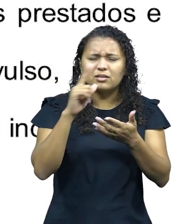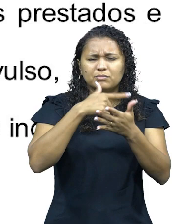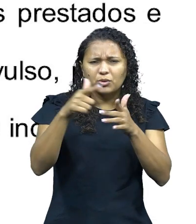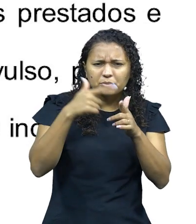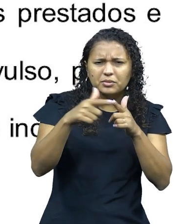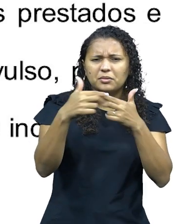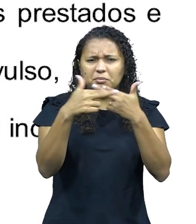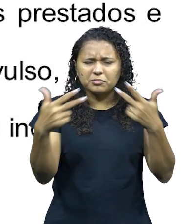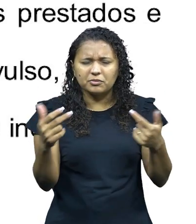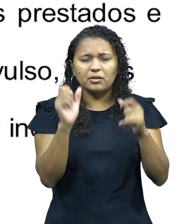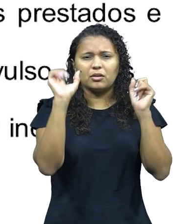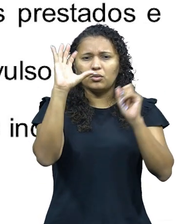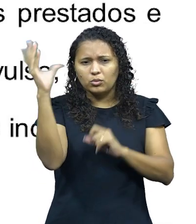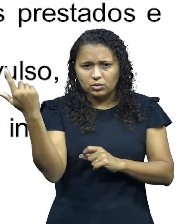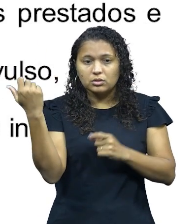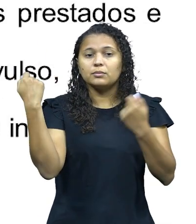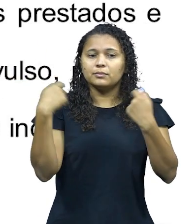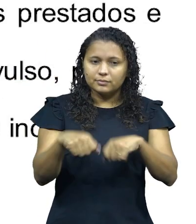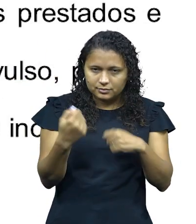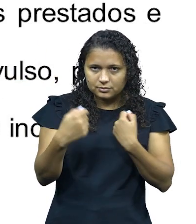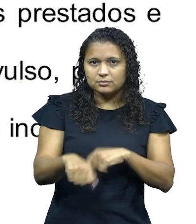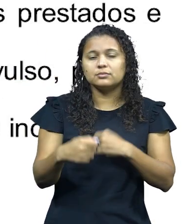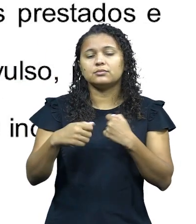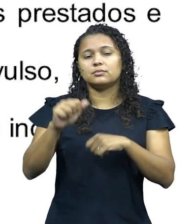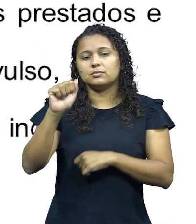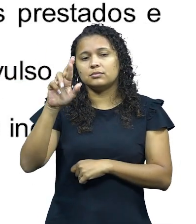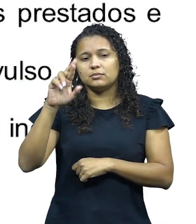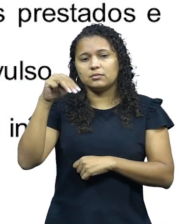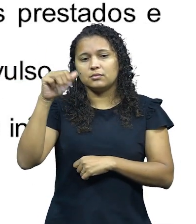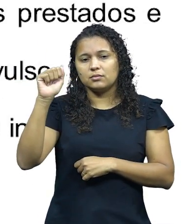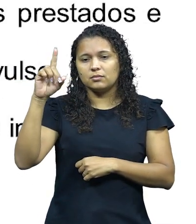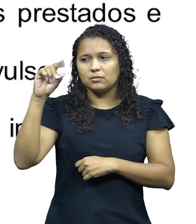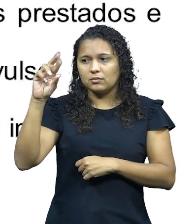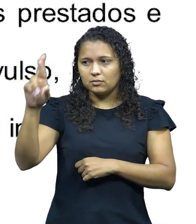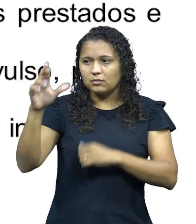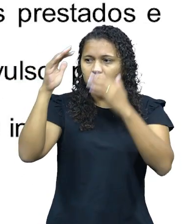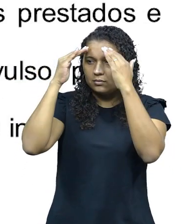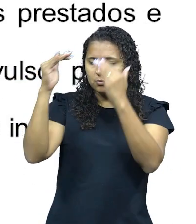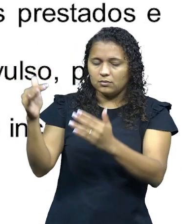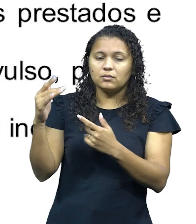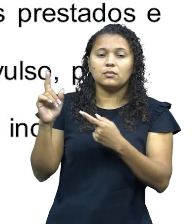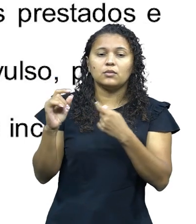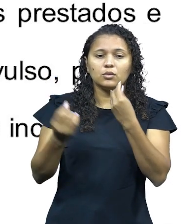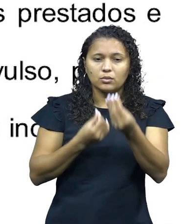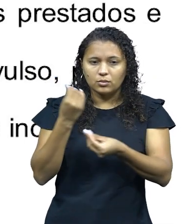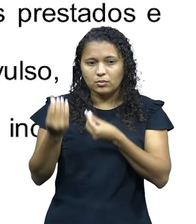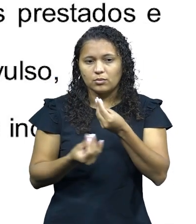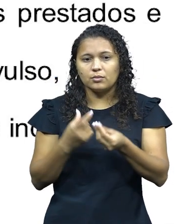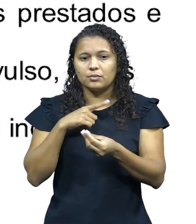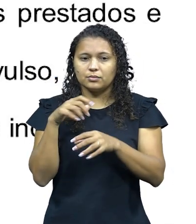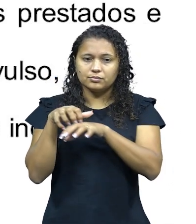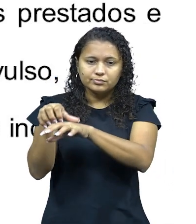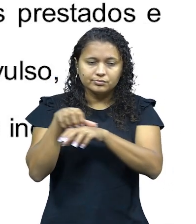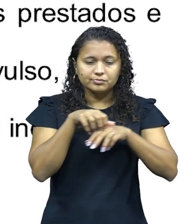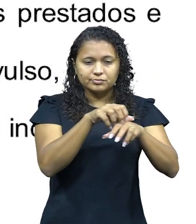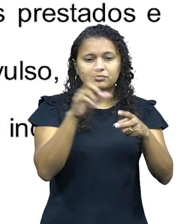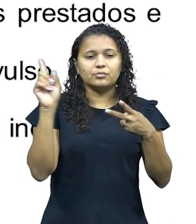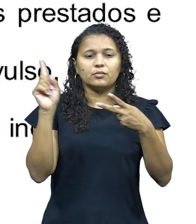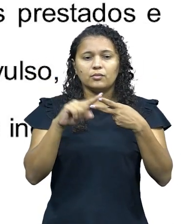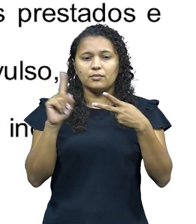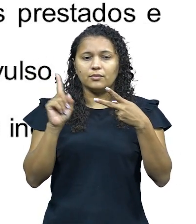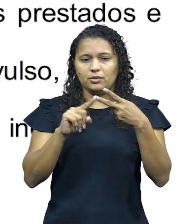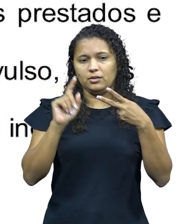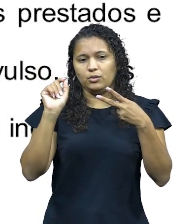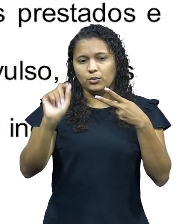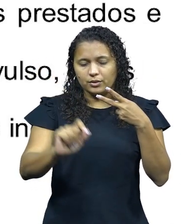na embarcação ou na mercadoria que foi dada a transporte, né, que foi transportada ali.